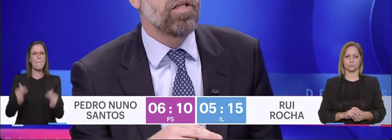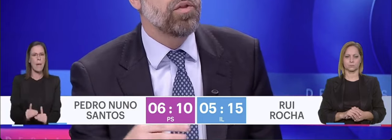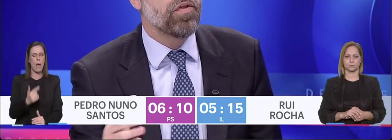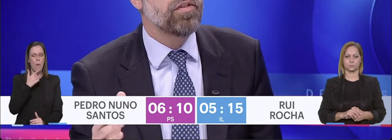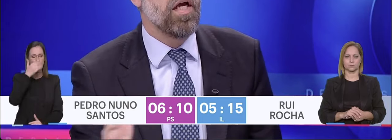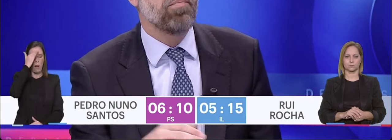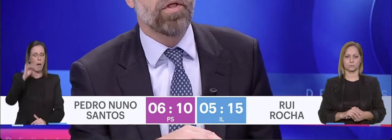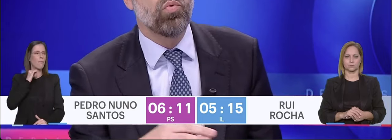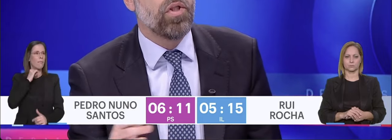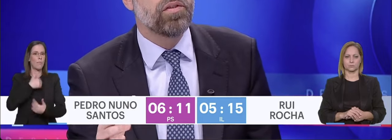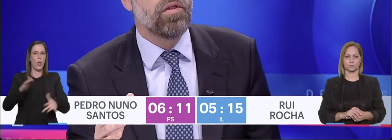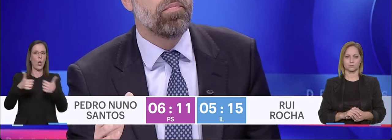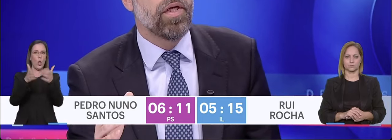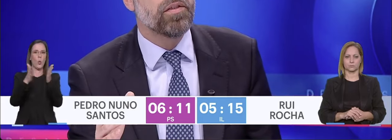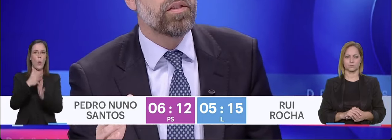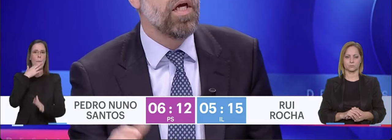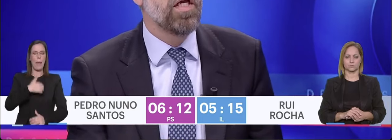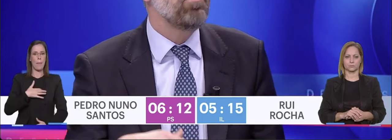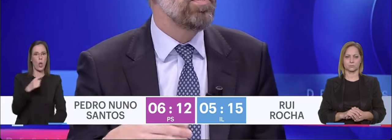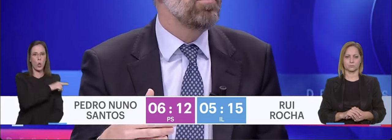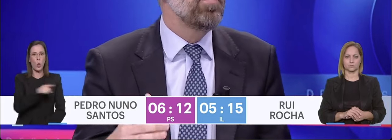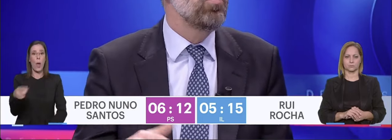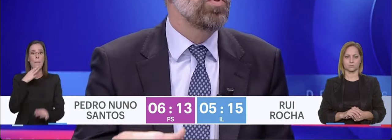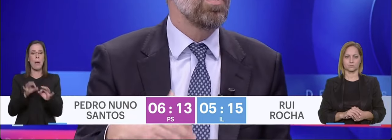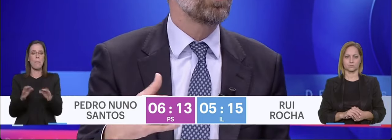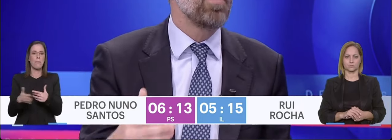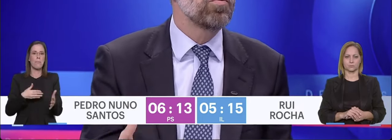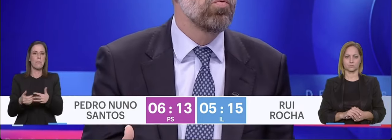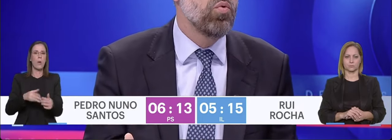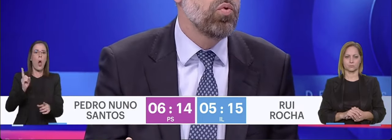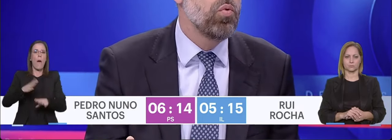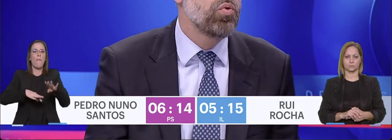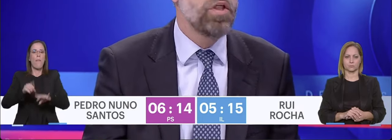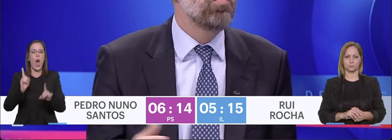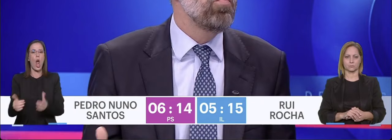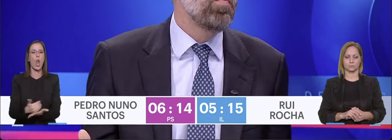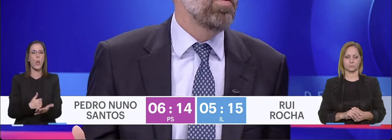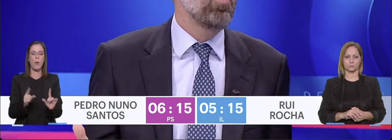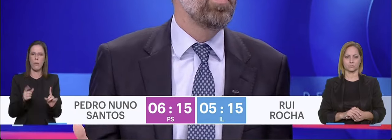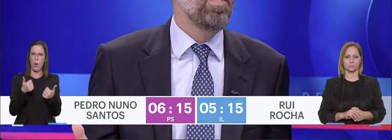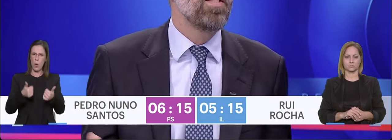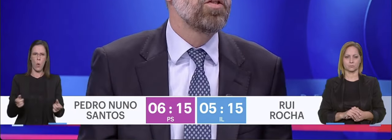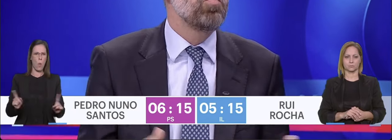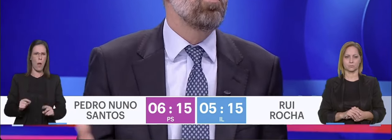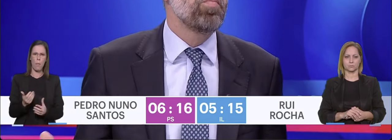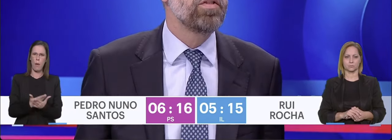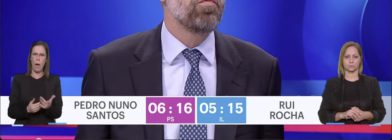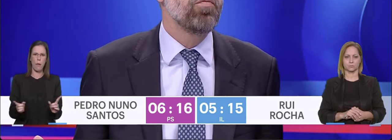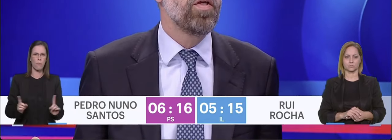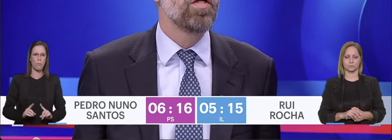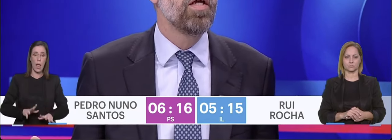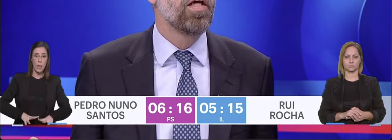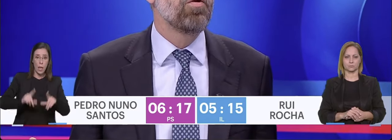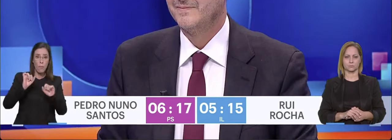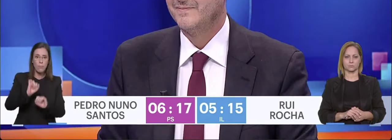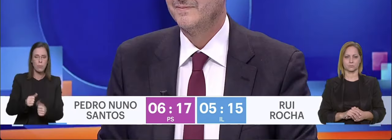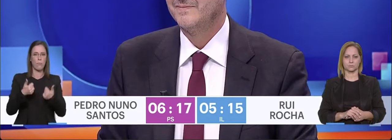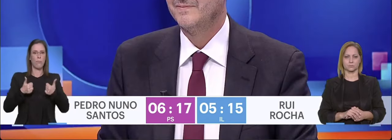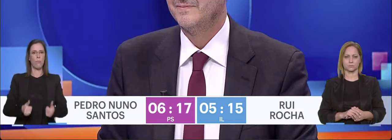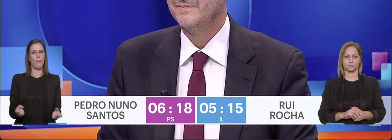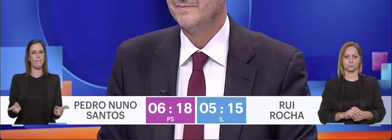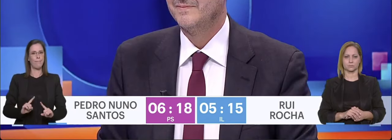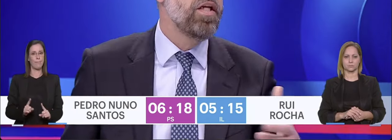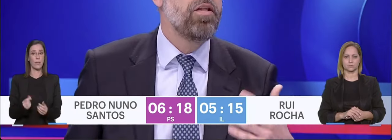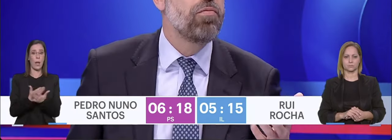cega e transversal para todas as empresas independentemente do que elas façam com os lucros Isso não é bom para a economia Isso não é bom para desenvolver a nossa